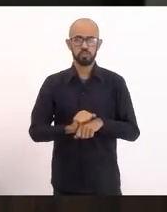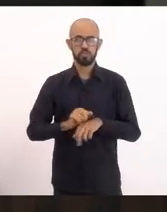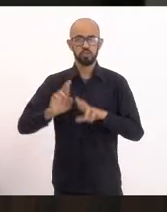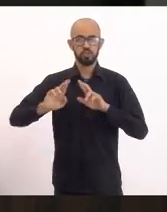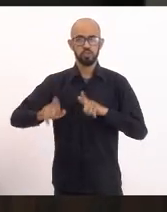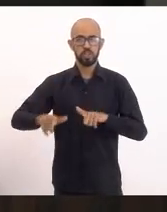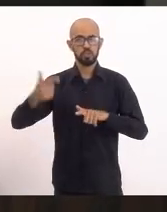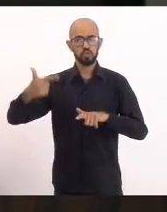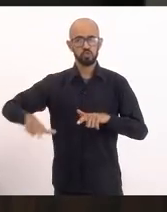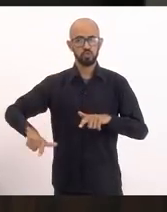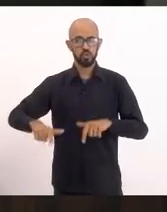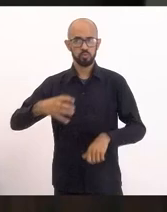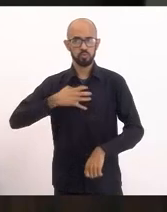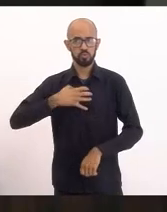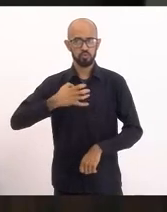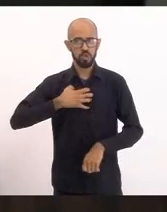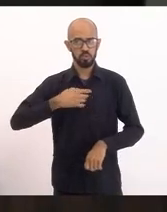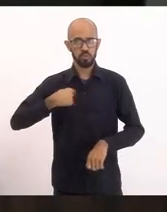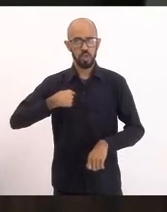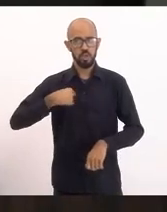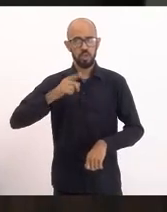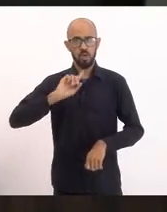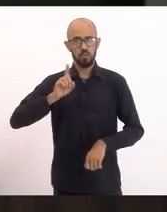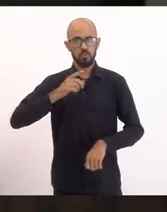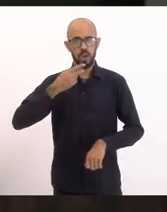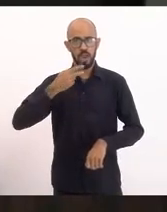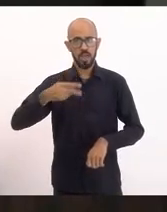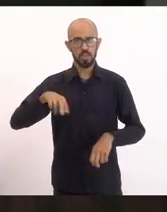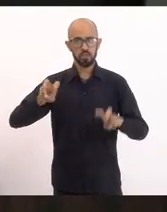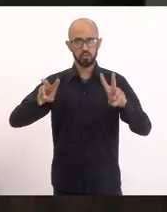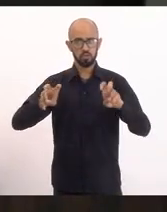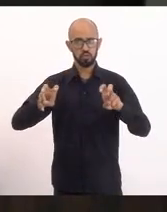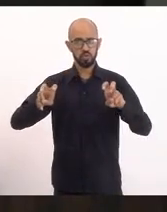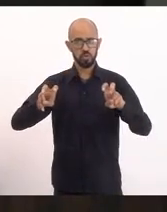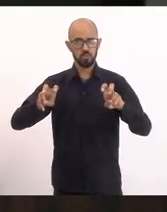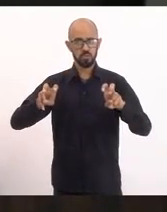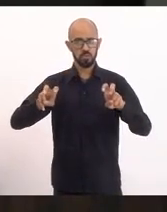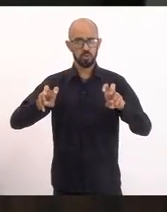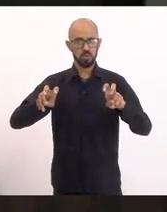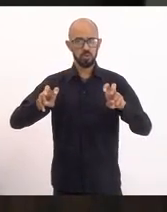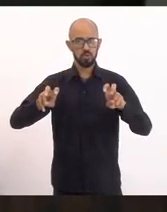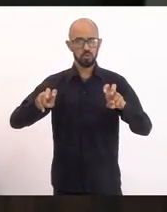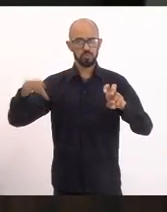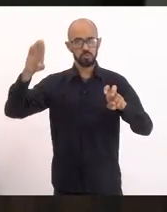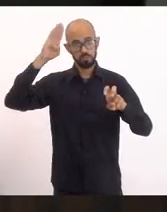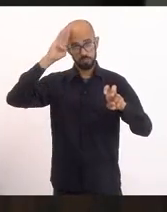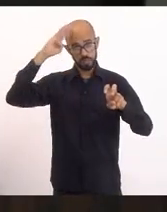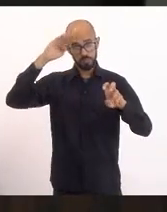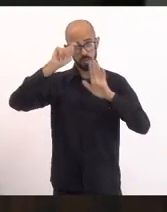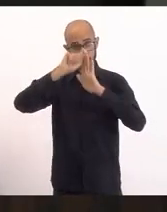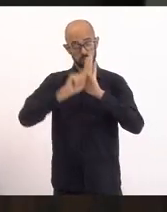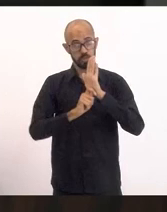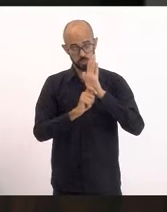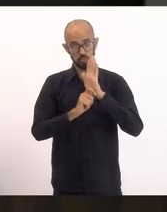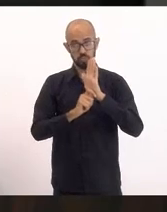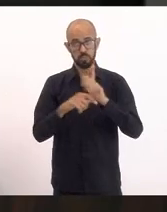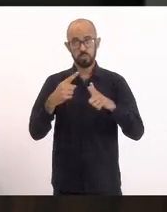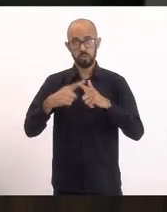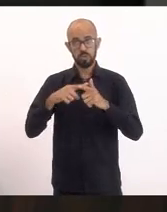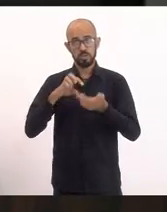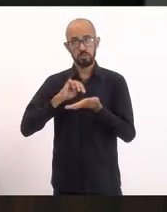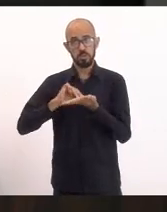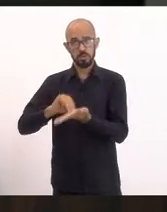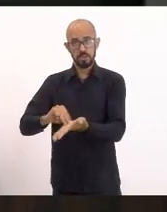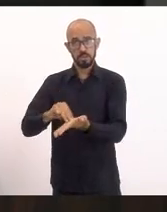outras vezes, eu não me manifestei em relação ao mérito do veto, porque, sendo uma mensagem do governo,